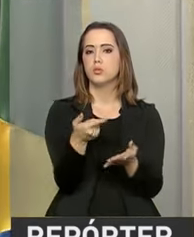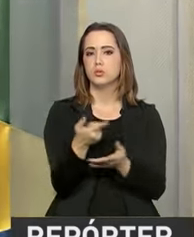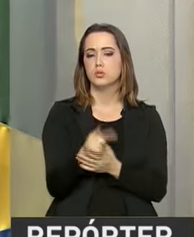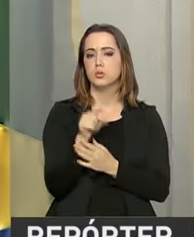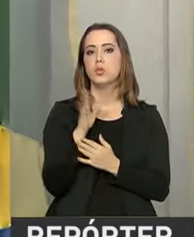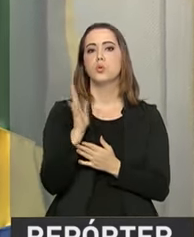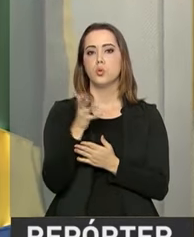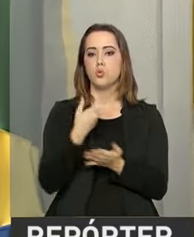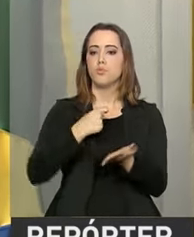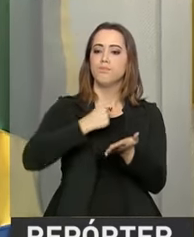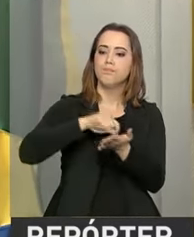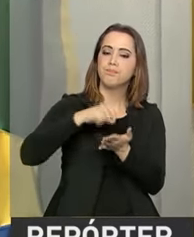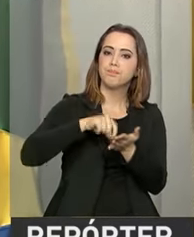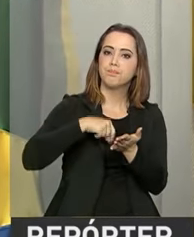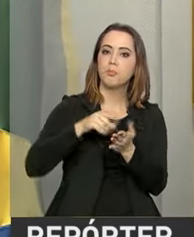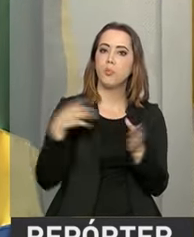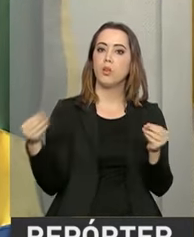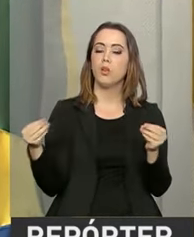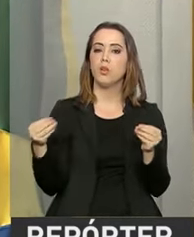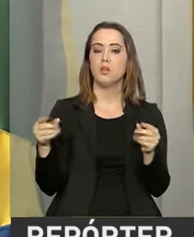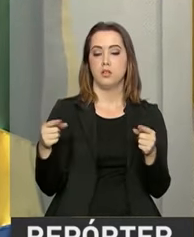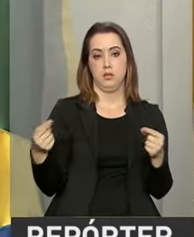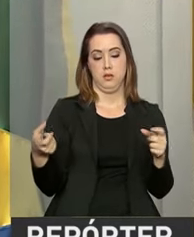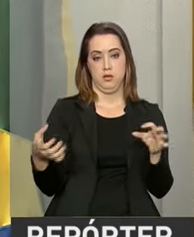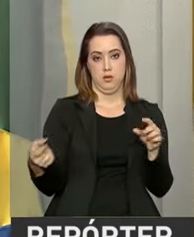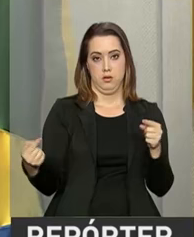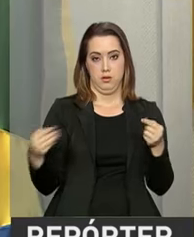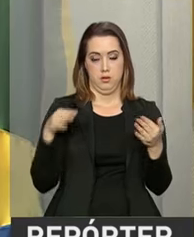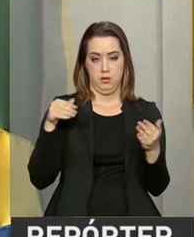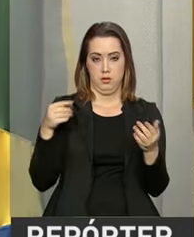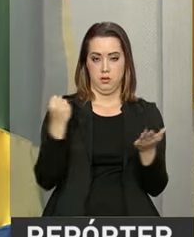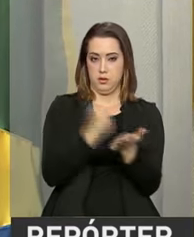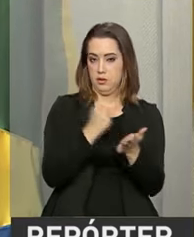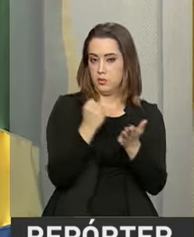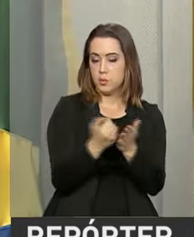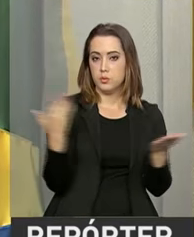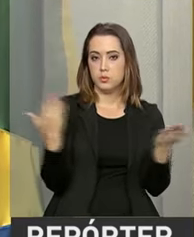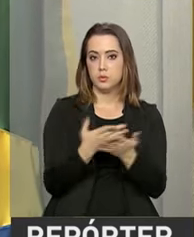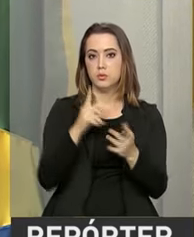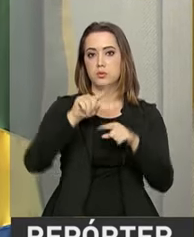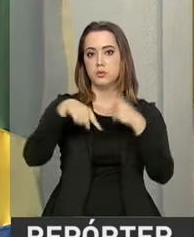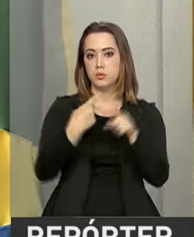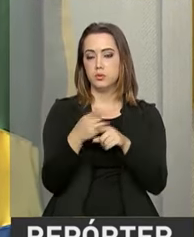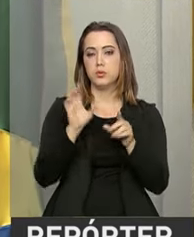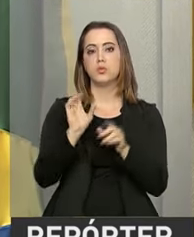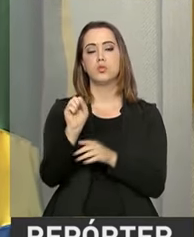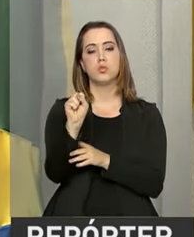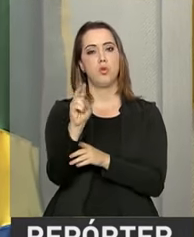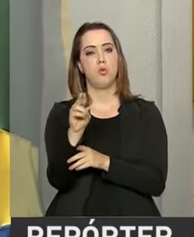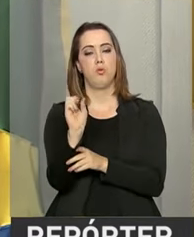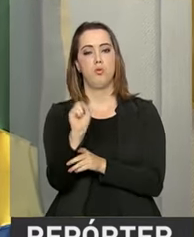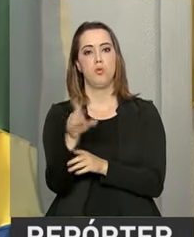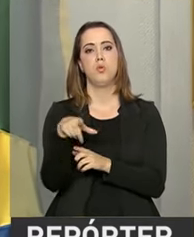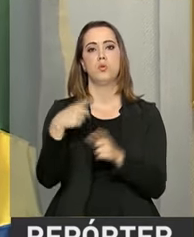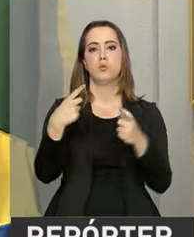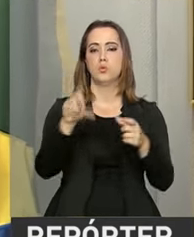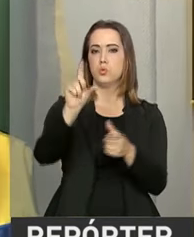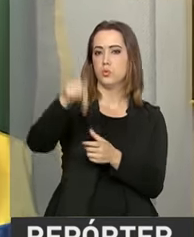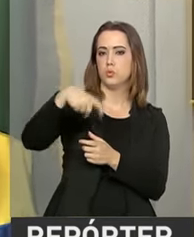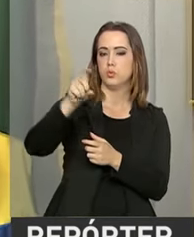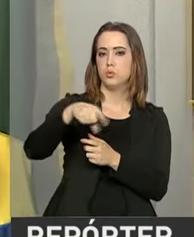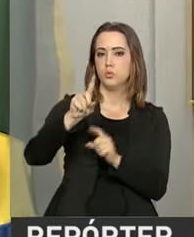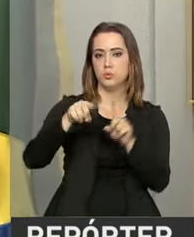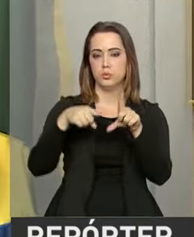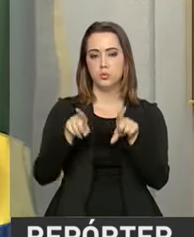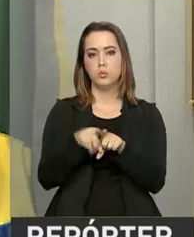convênio agora, esperamos em alguns meses já estar com o cartão SUS acoplado a esse banco de dados